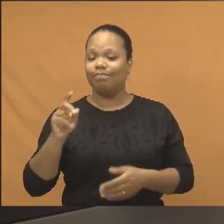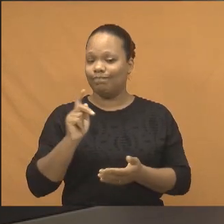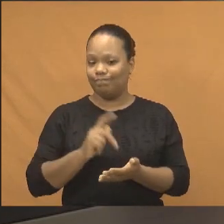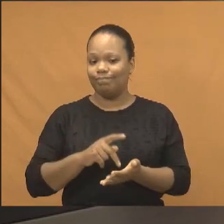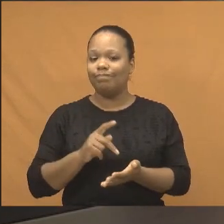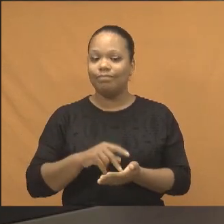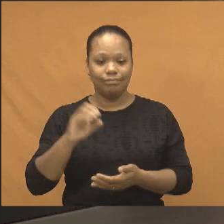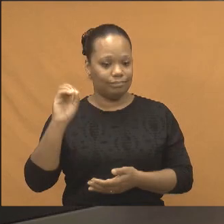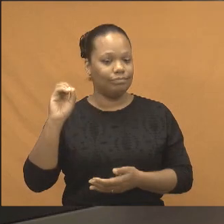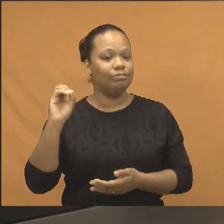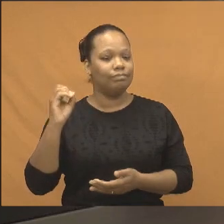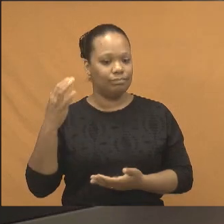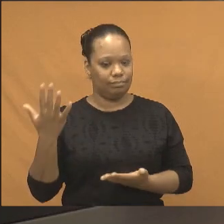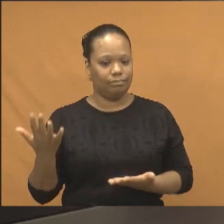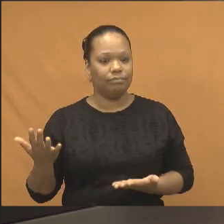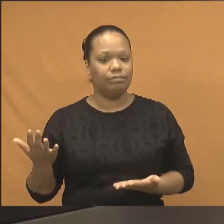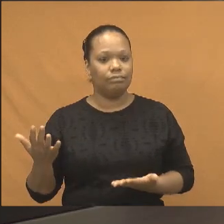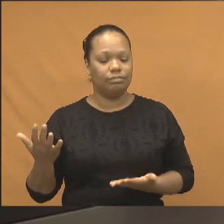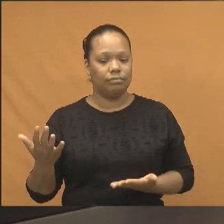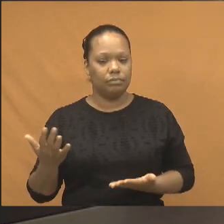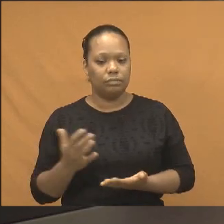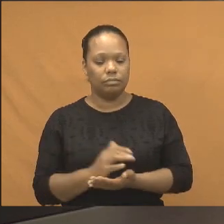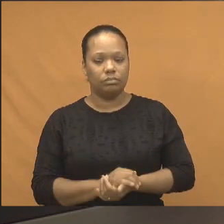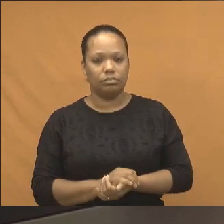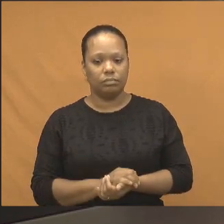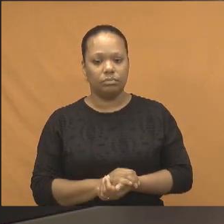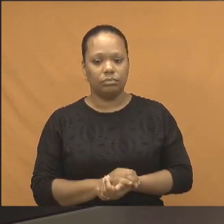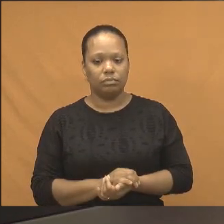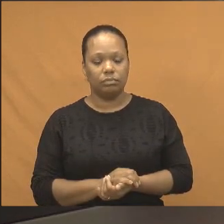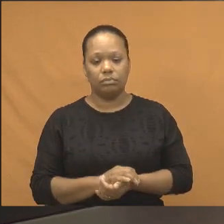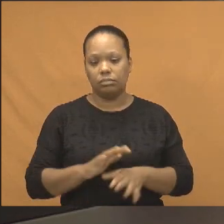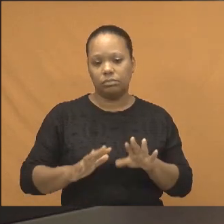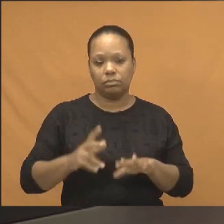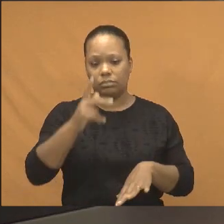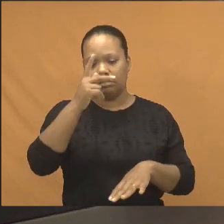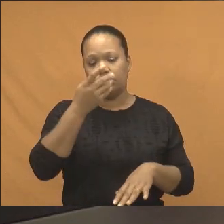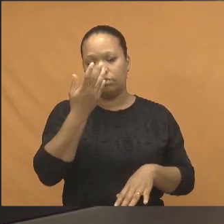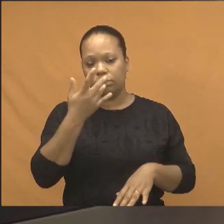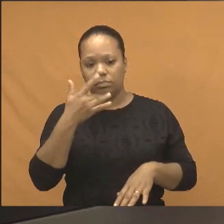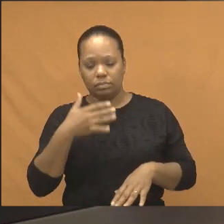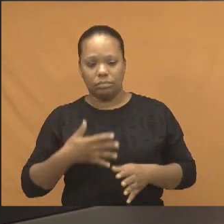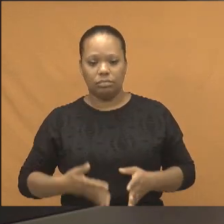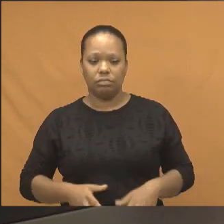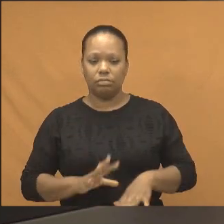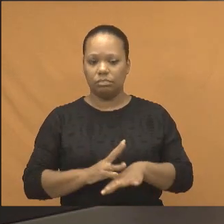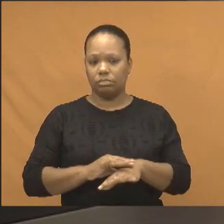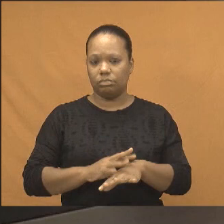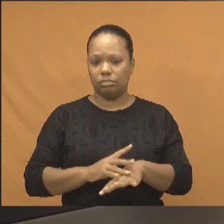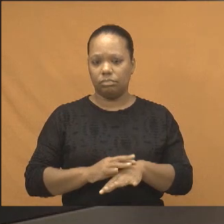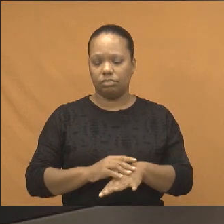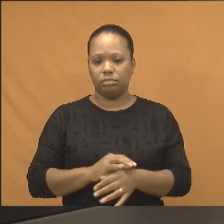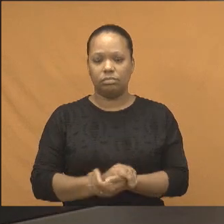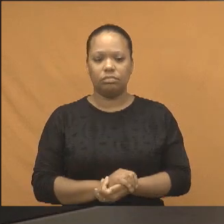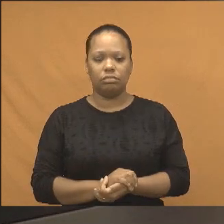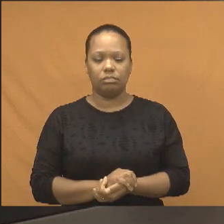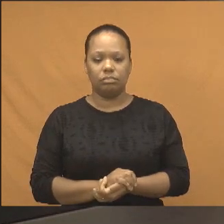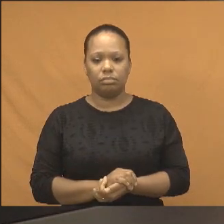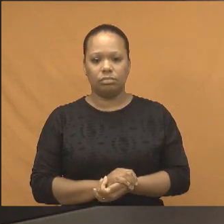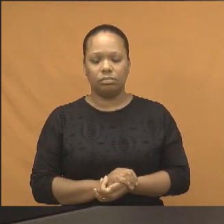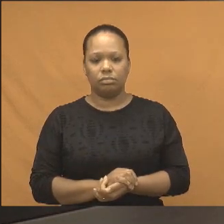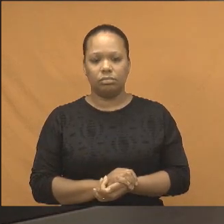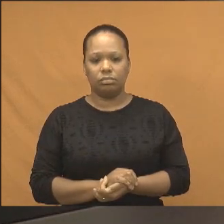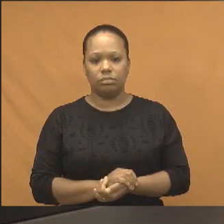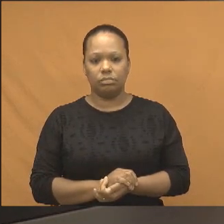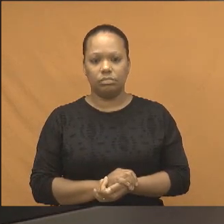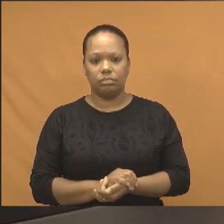que a gente tem. Porque um neném com alguma malformação cardíaca, ele já é diagnosticado, muitas das vezes, no pré-natal. E